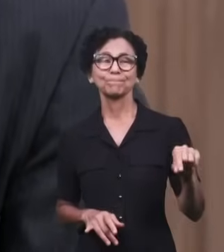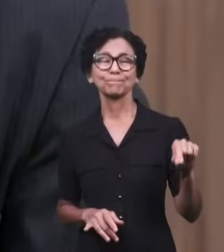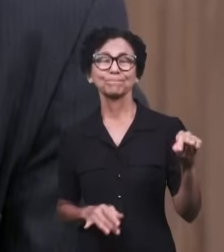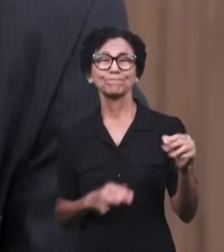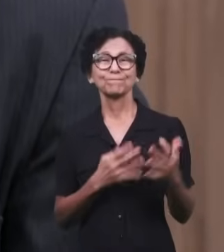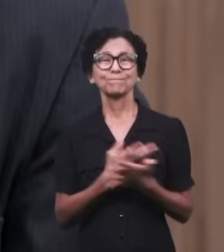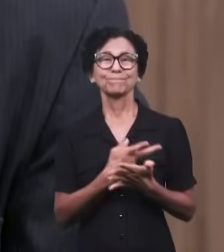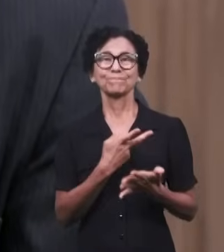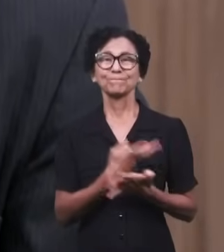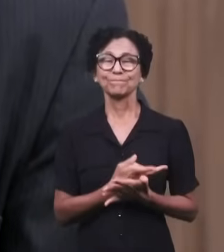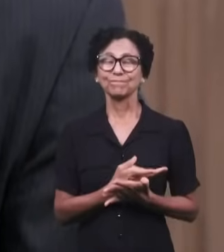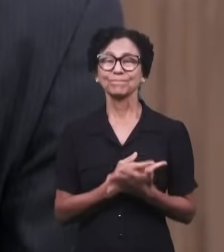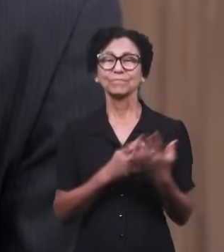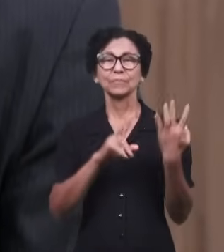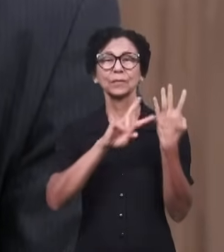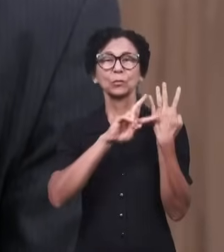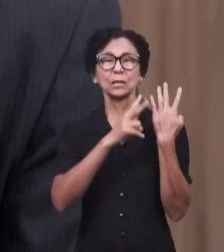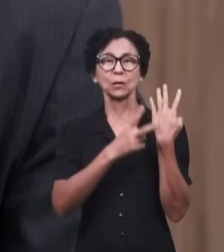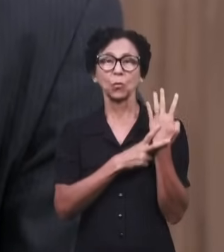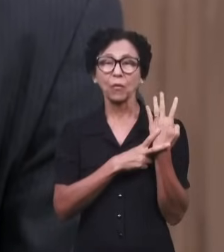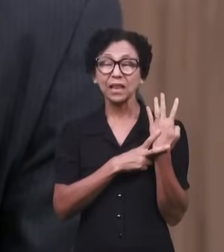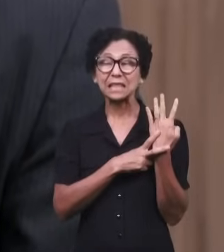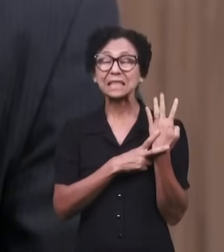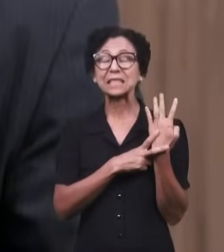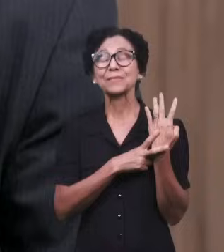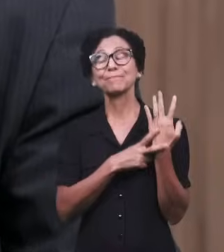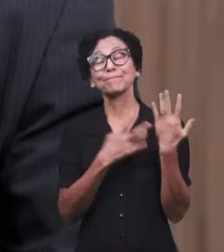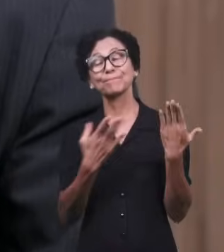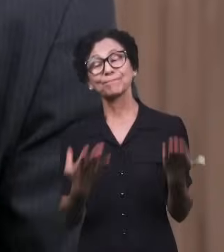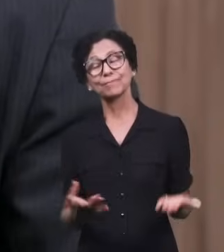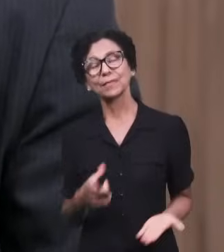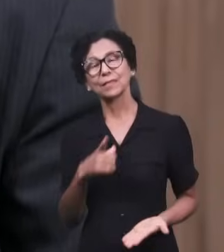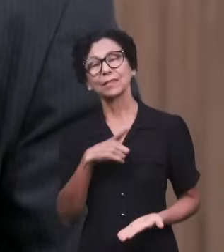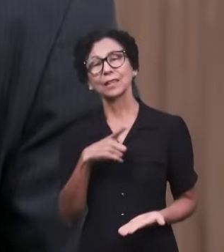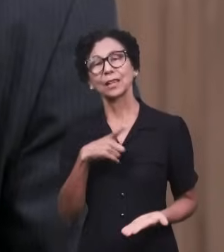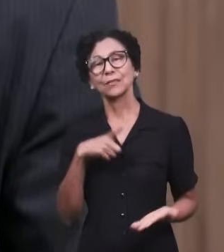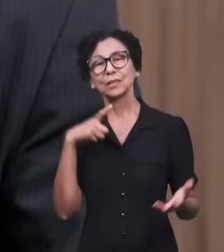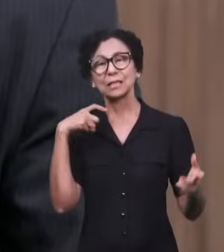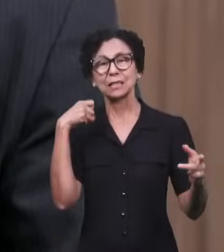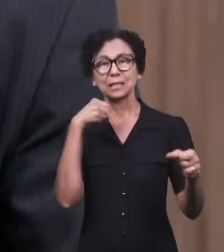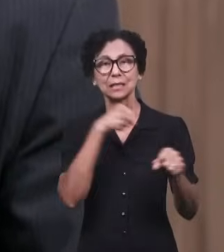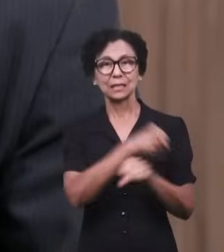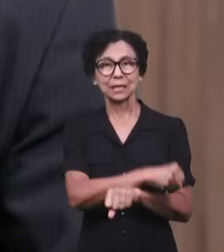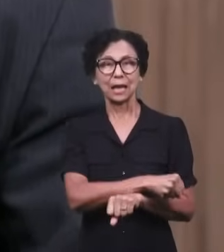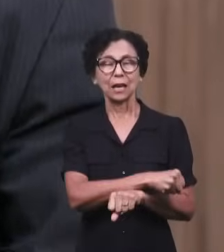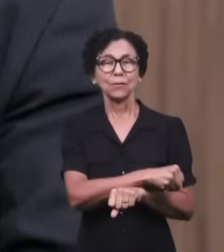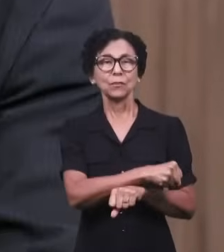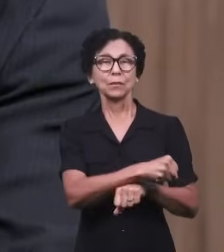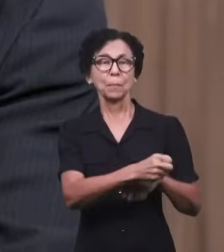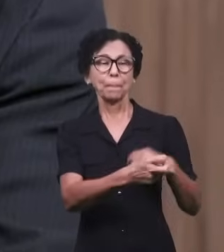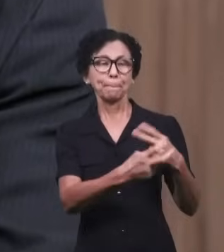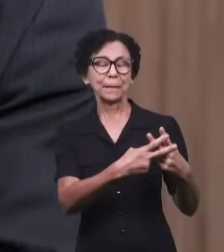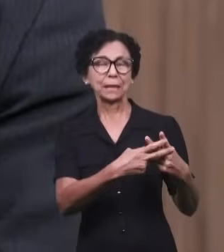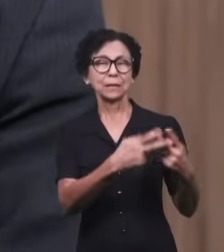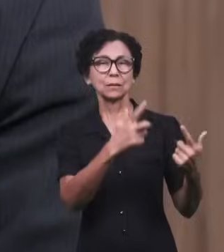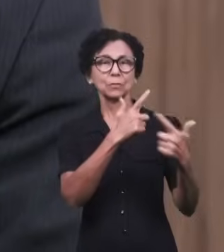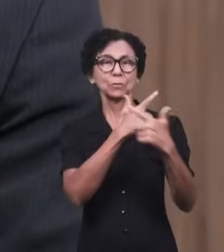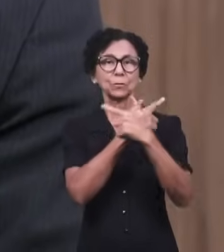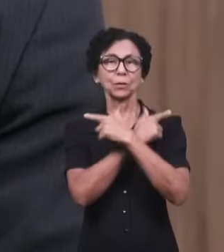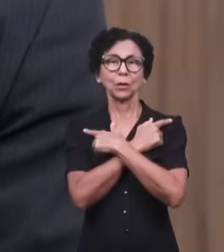né? Veio uma consequência, ele foi levado cativo, mas havia a figura de Abraão, né? E ele